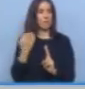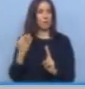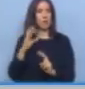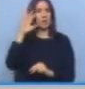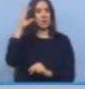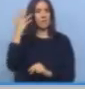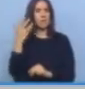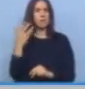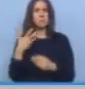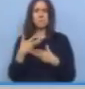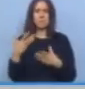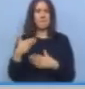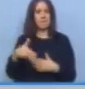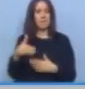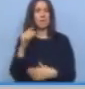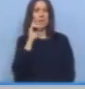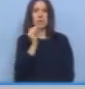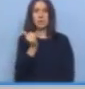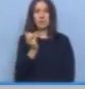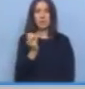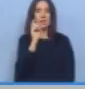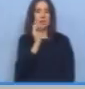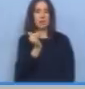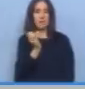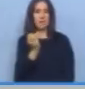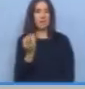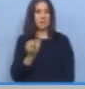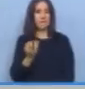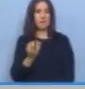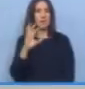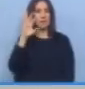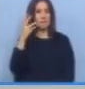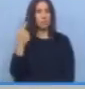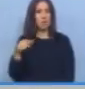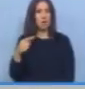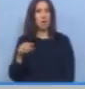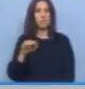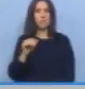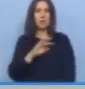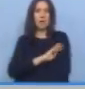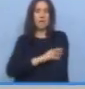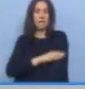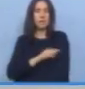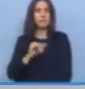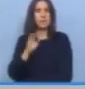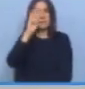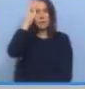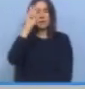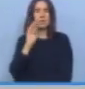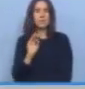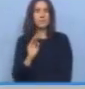seus eventos. Grande parte vai-se fazer no dia 20, portanto, no dia 20 também vamos ter eventos a ocorrerem em Aveiro,